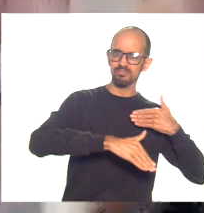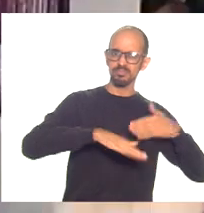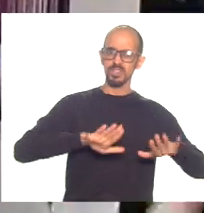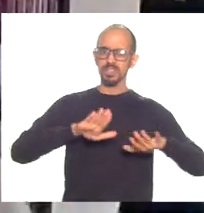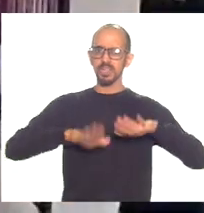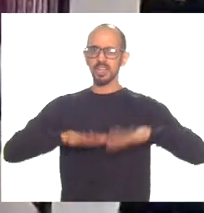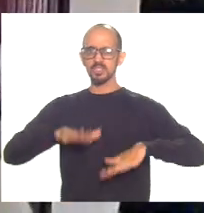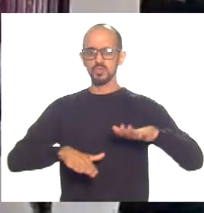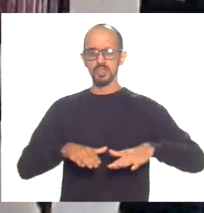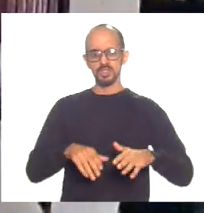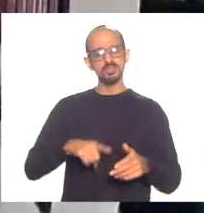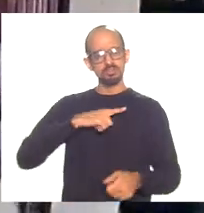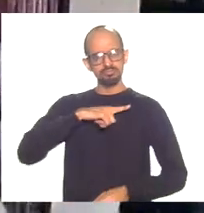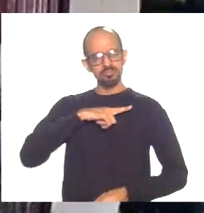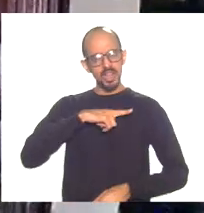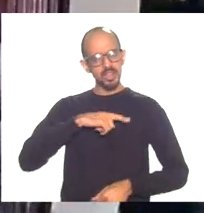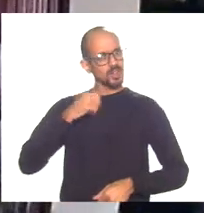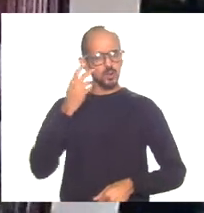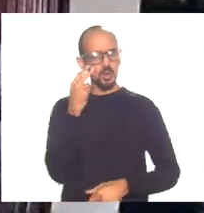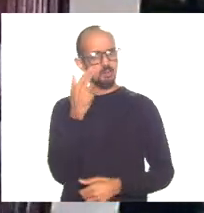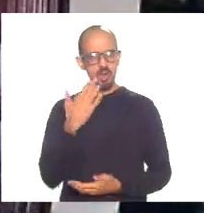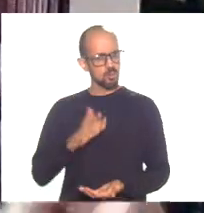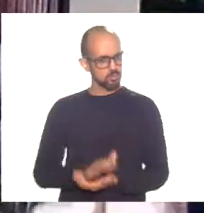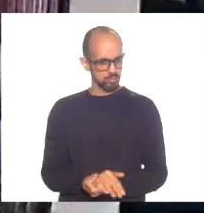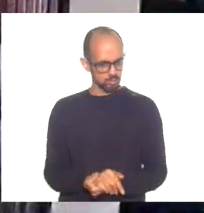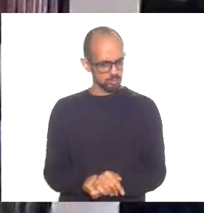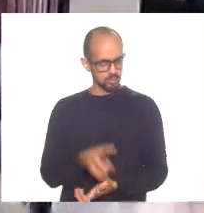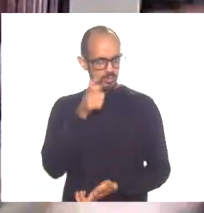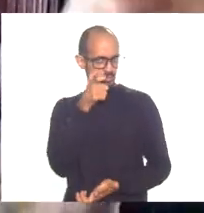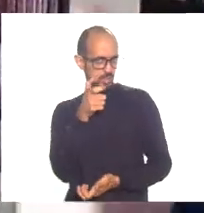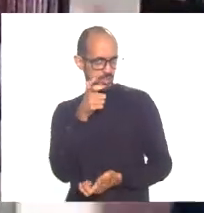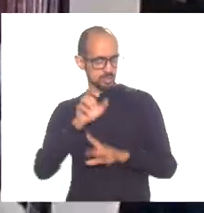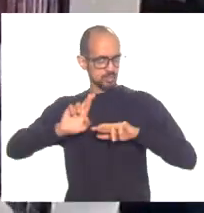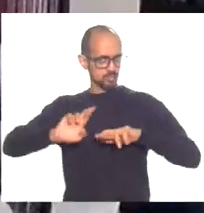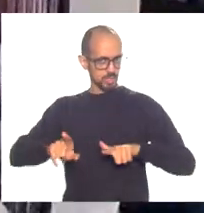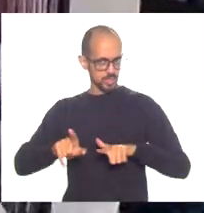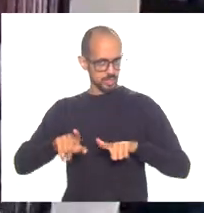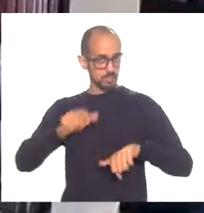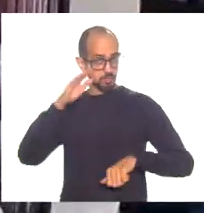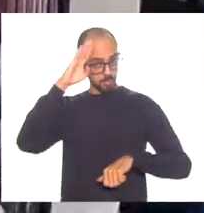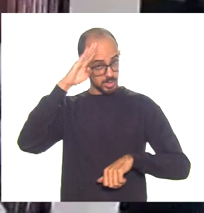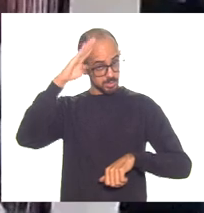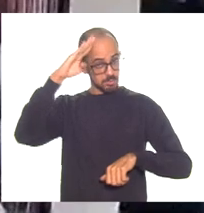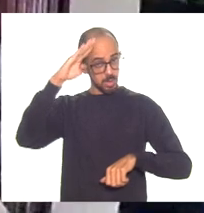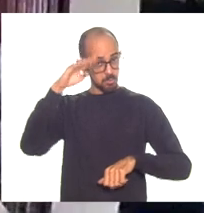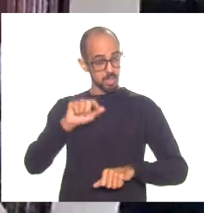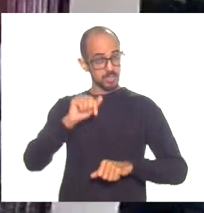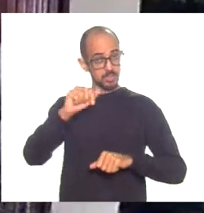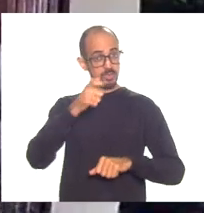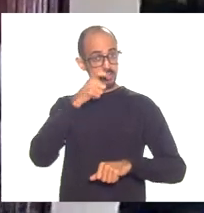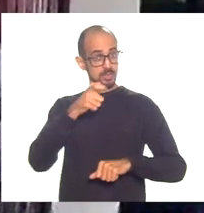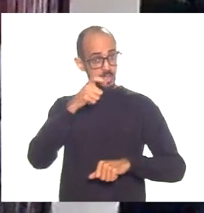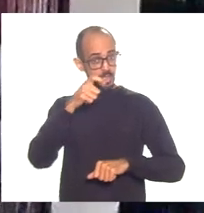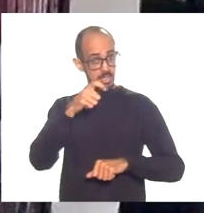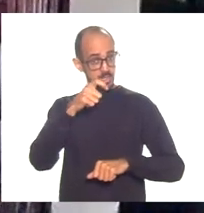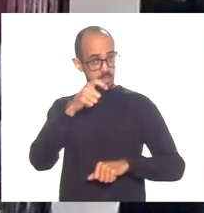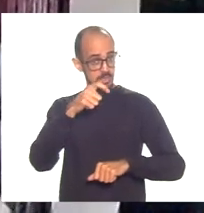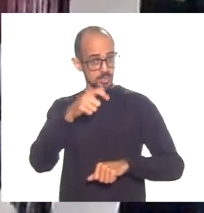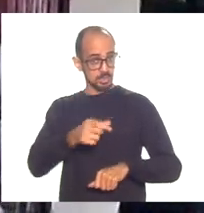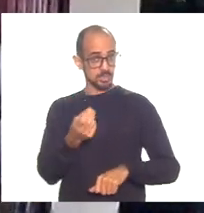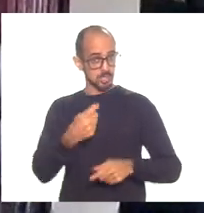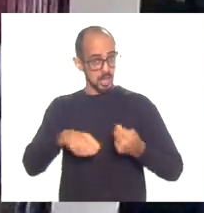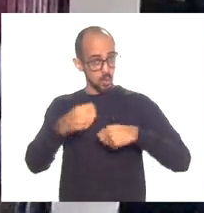provavelmente, na maioria das vezes, divergem os interesses, principalmente os interesses poderosos, os interesses